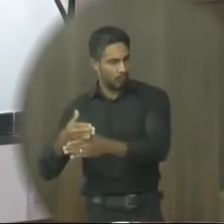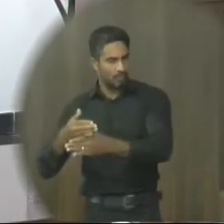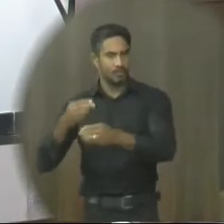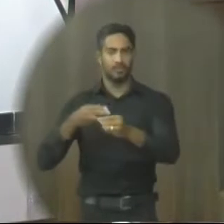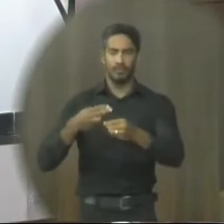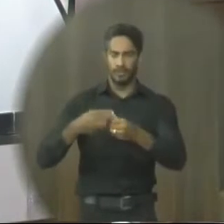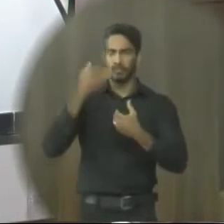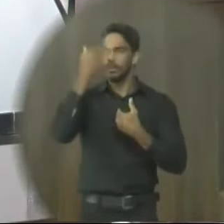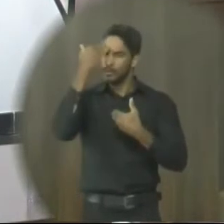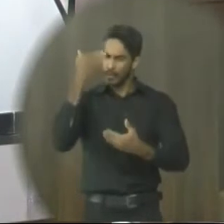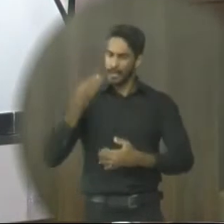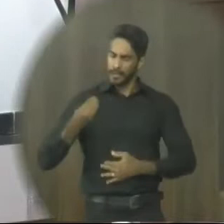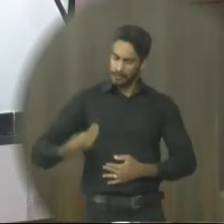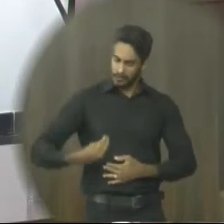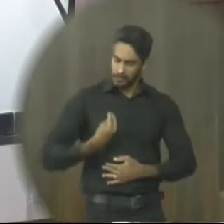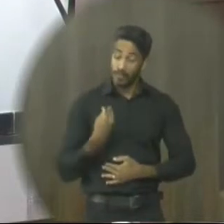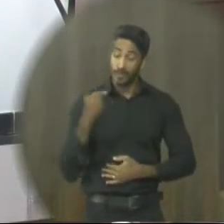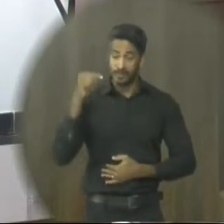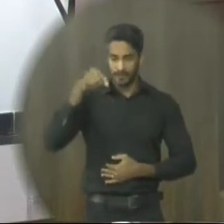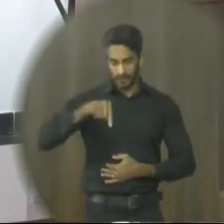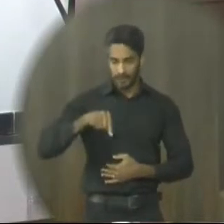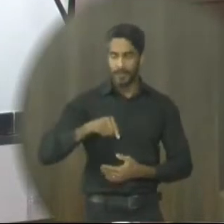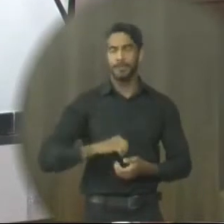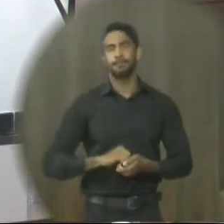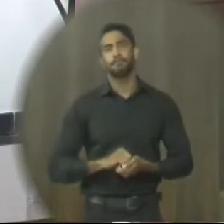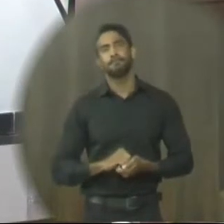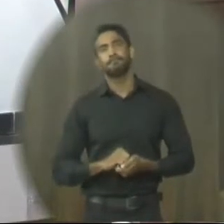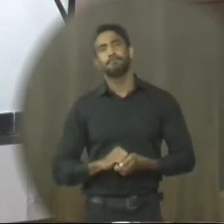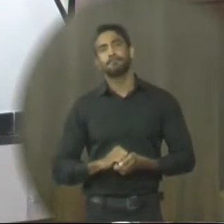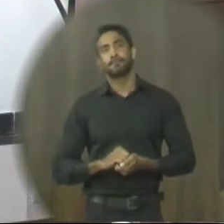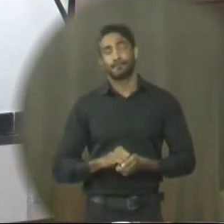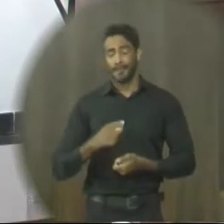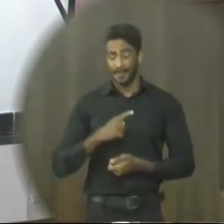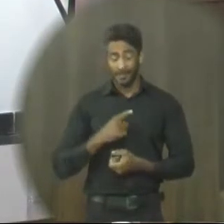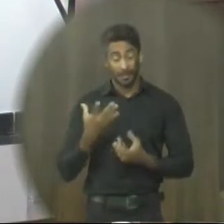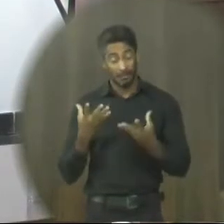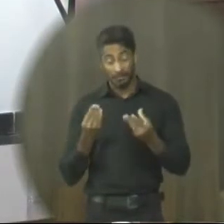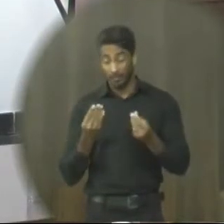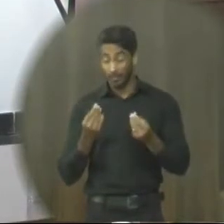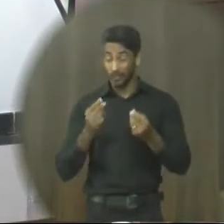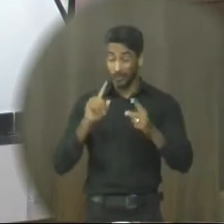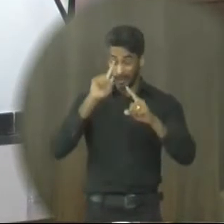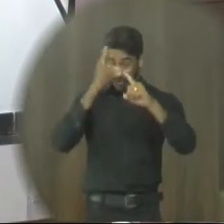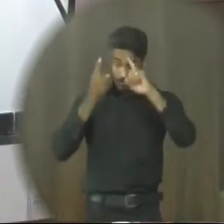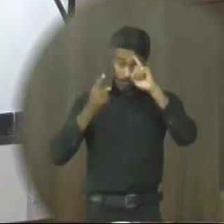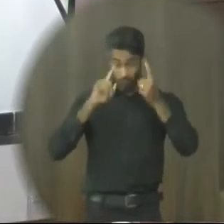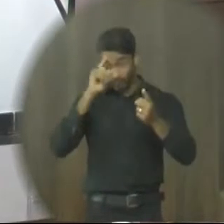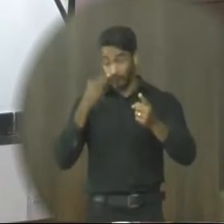Eu agradeço a sua presença aqui, né? Que são muitas as dúvidas. O nosso município